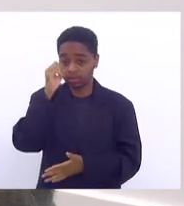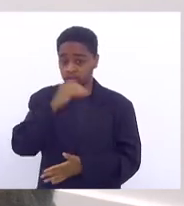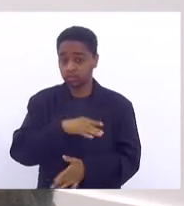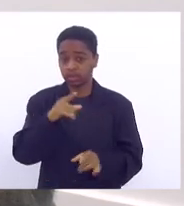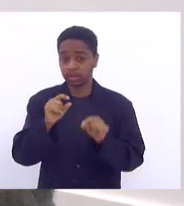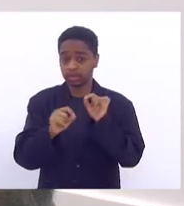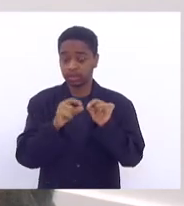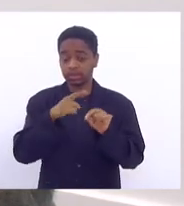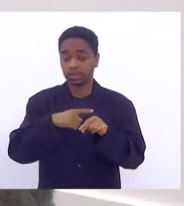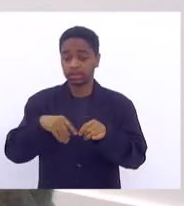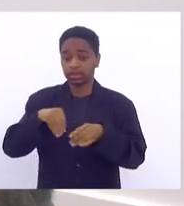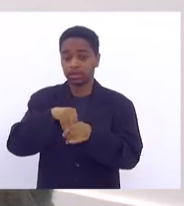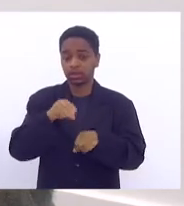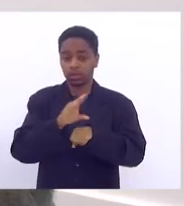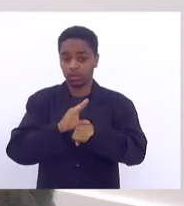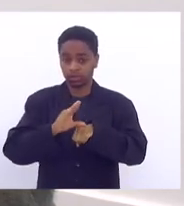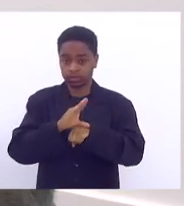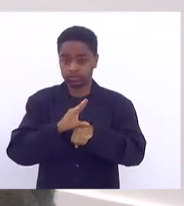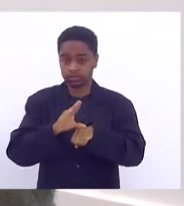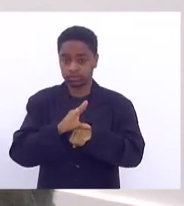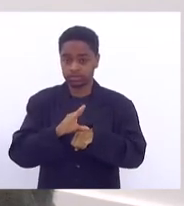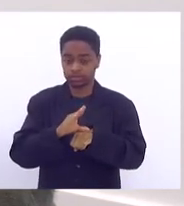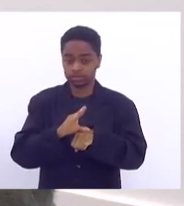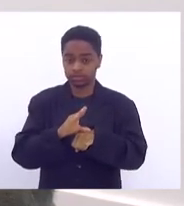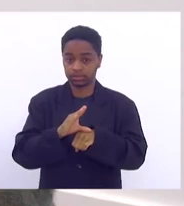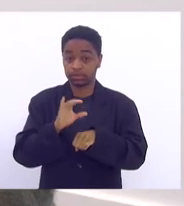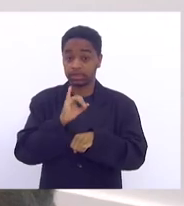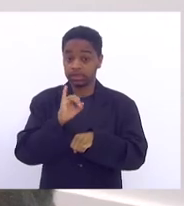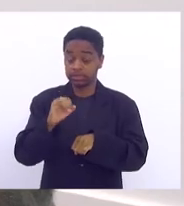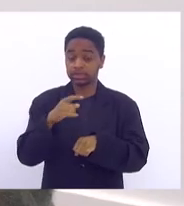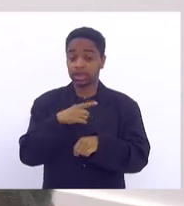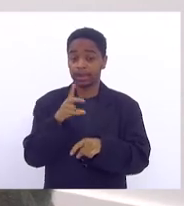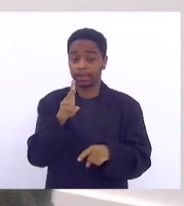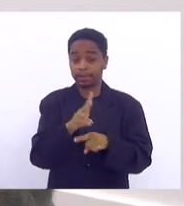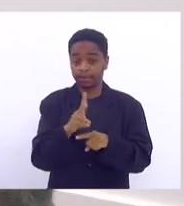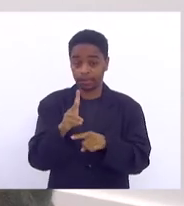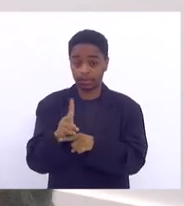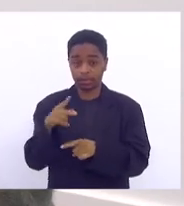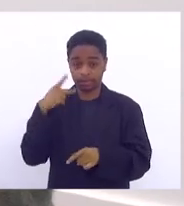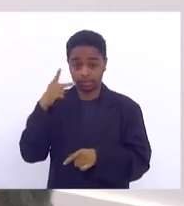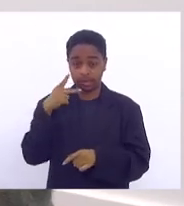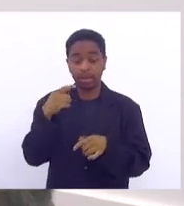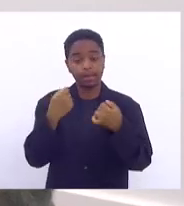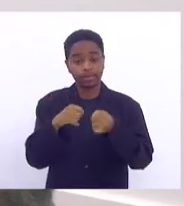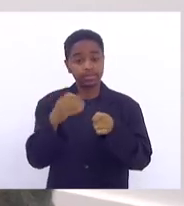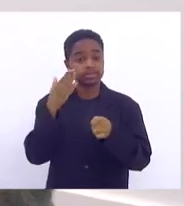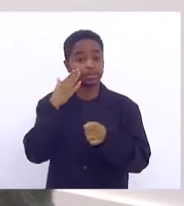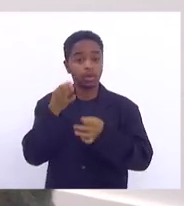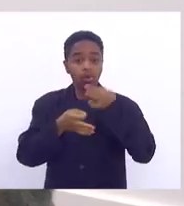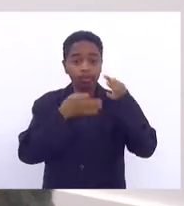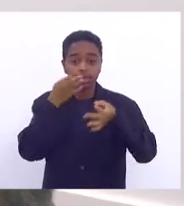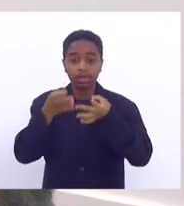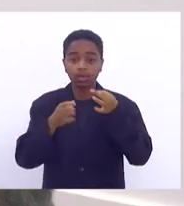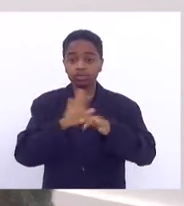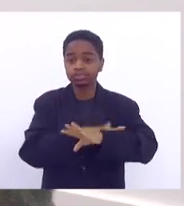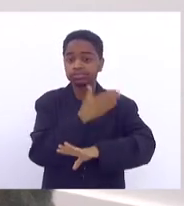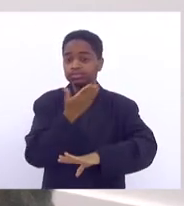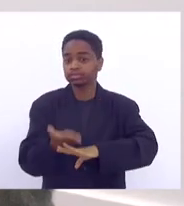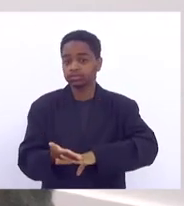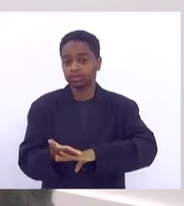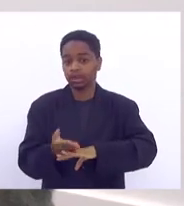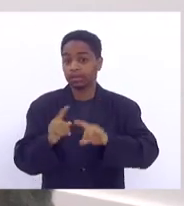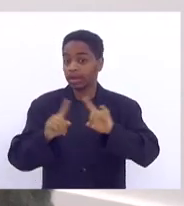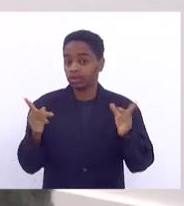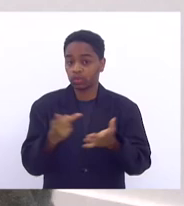Constituição o absurdo quando há a imunidade parlamentar O parlamento tem que ser ouvido 24 horas não